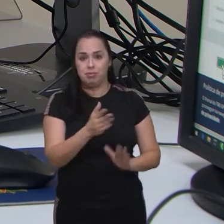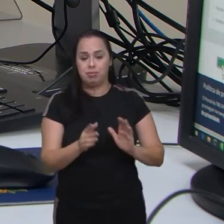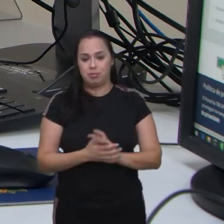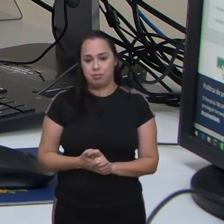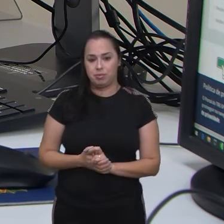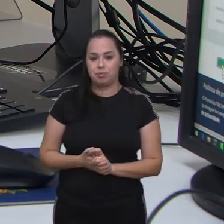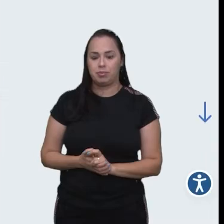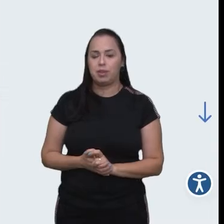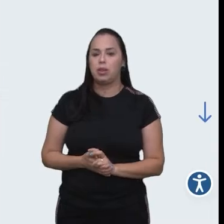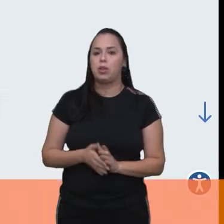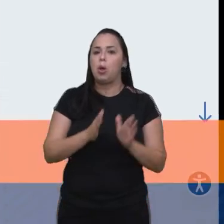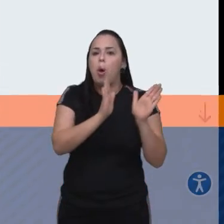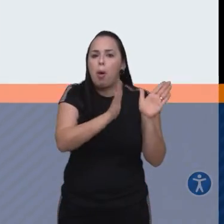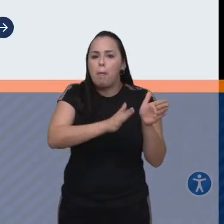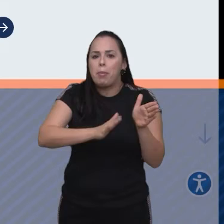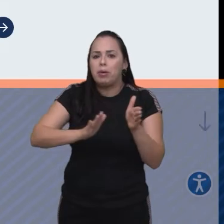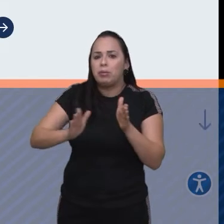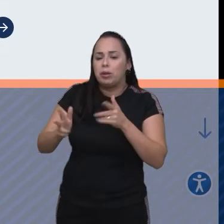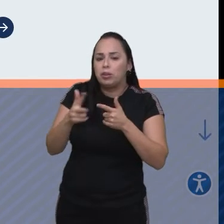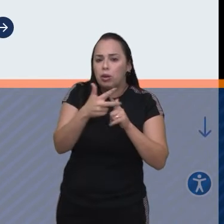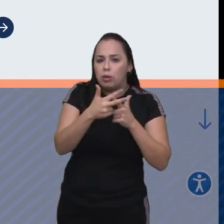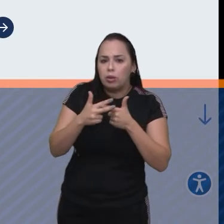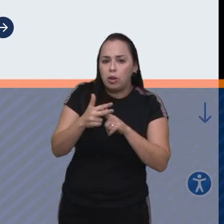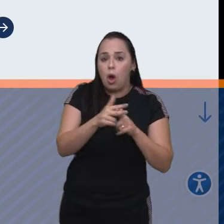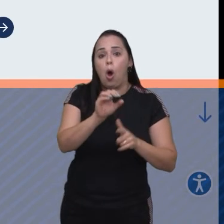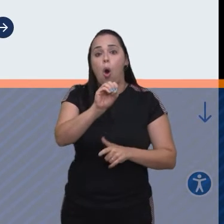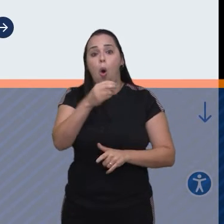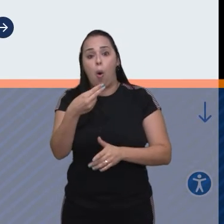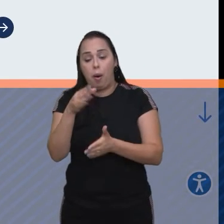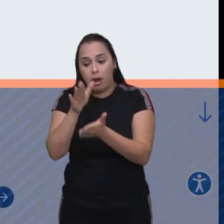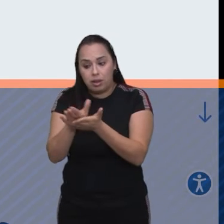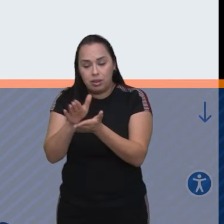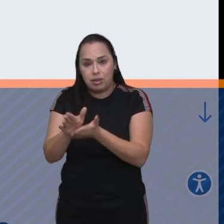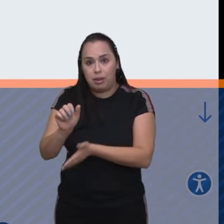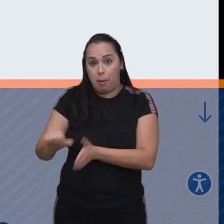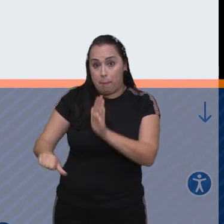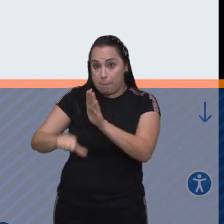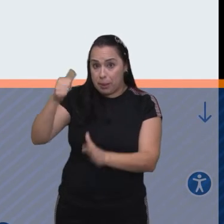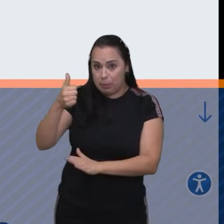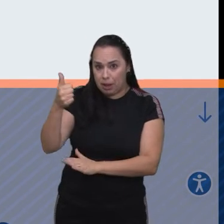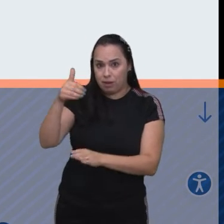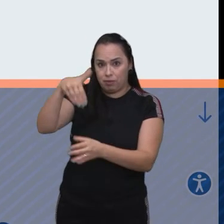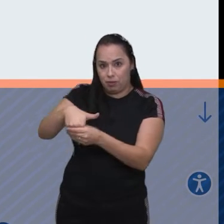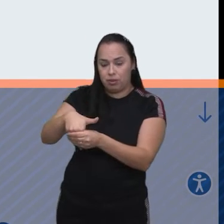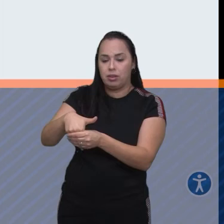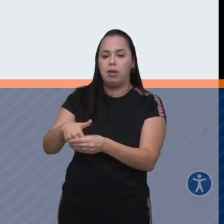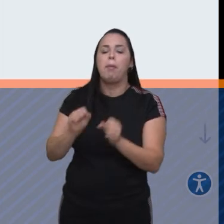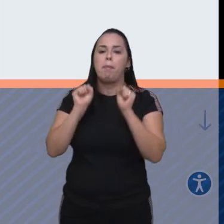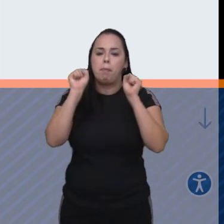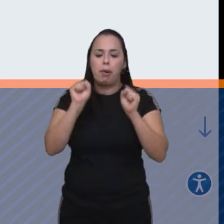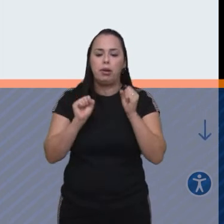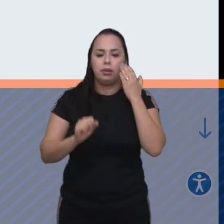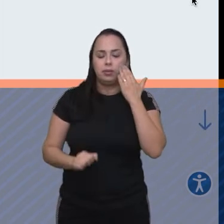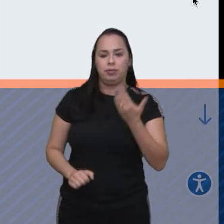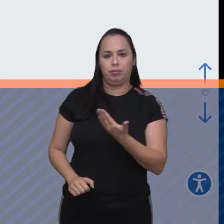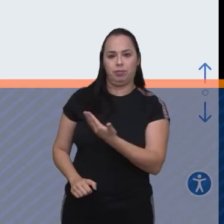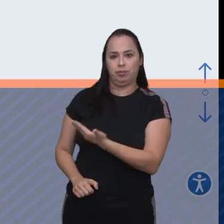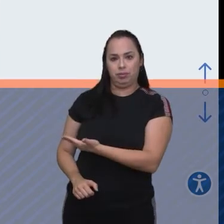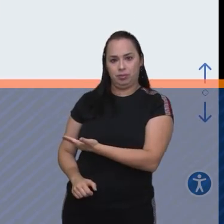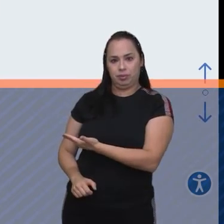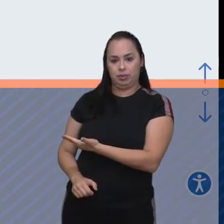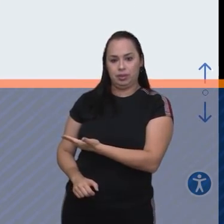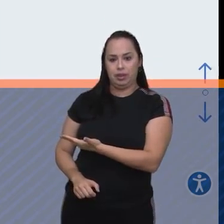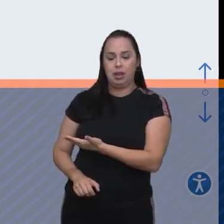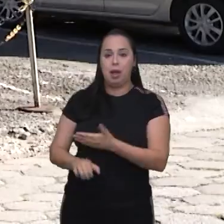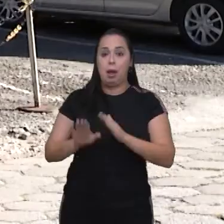dos próprios jovens. E todo o processo para regularização ou emissão do primeiro título de eleitor pode ser feito no